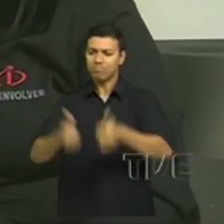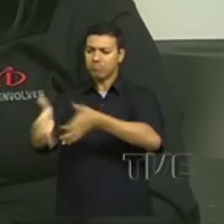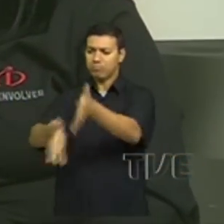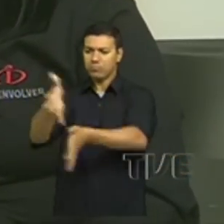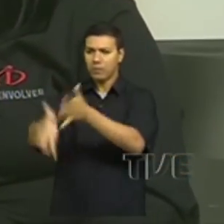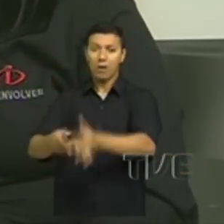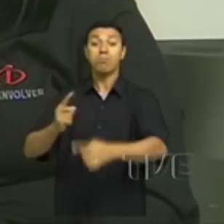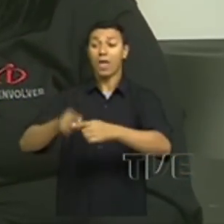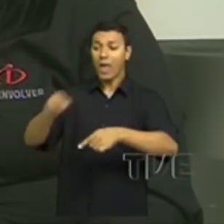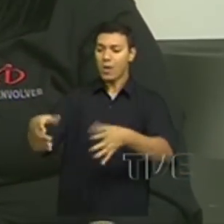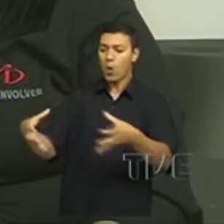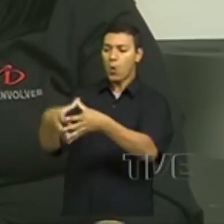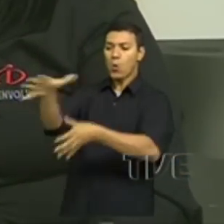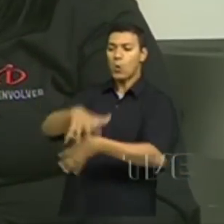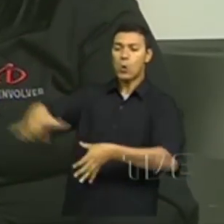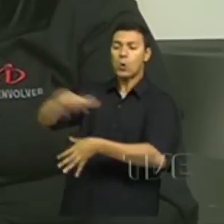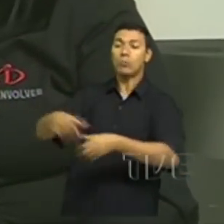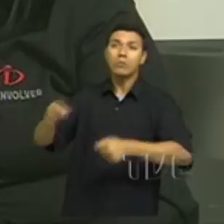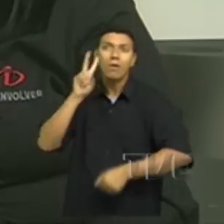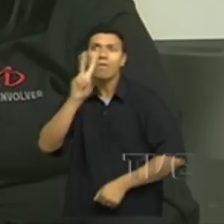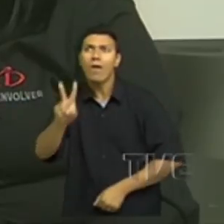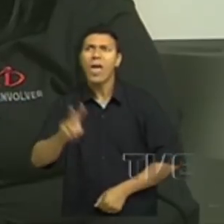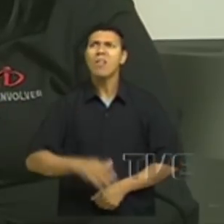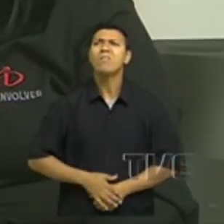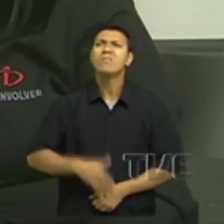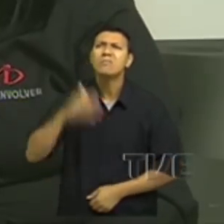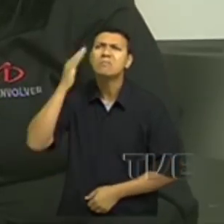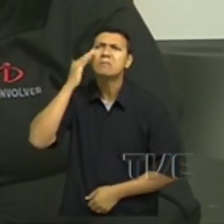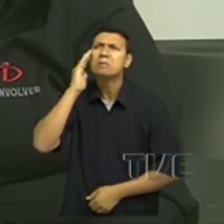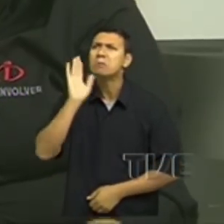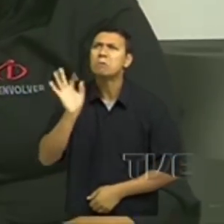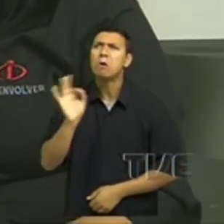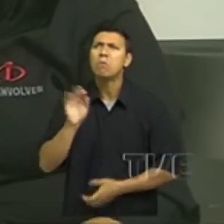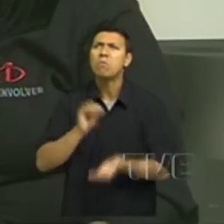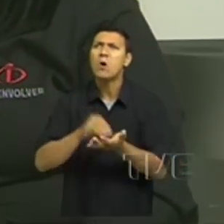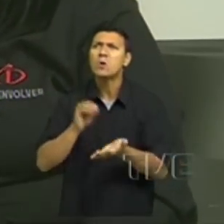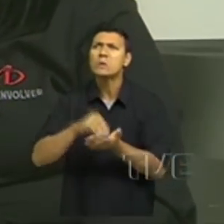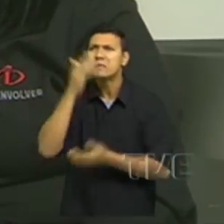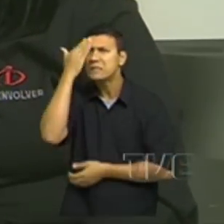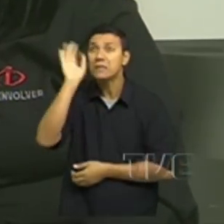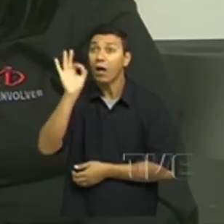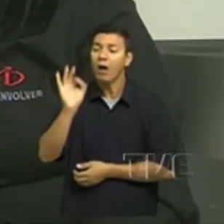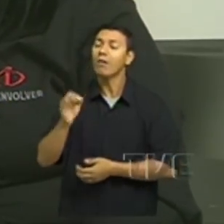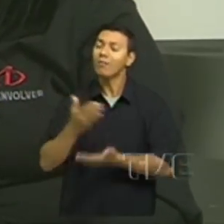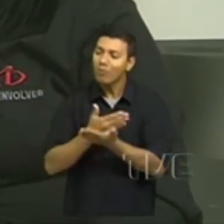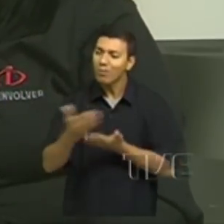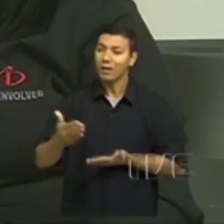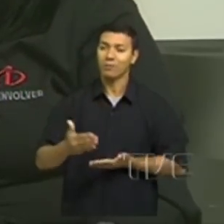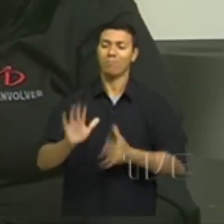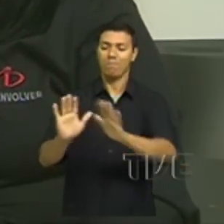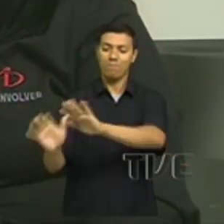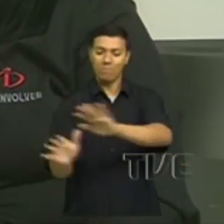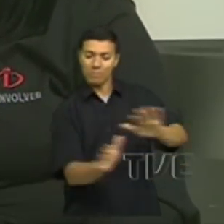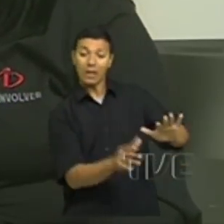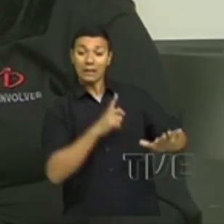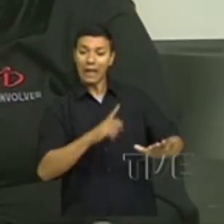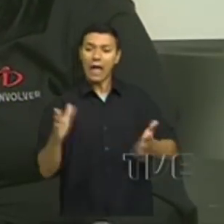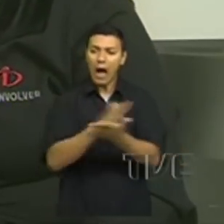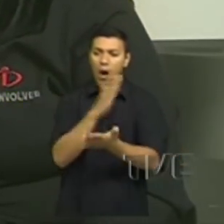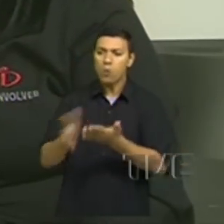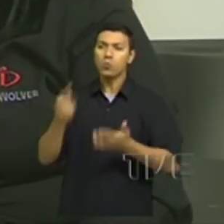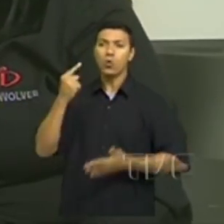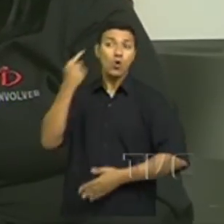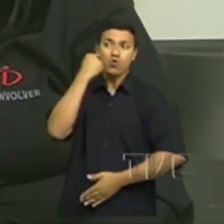para esse grupo é como não entender o filme, né? Mas há muitas pessoas surdas que também não nasceram, se